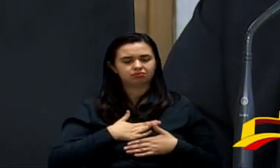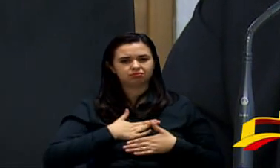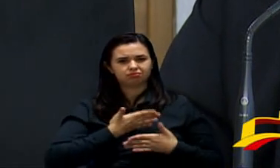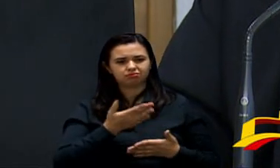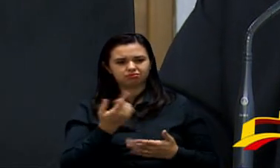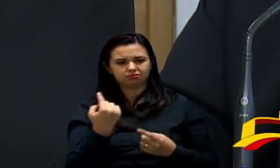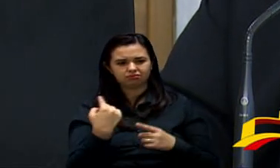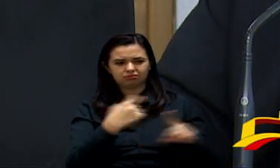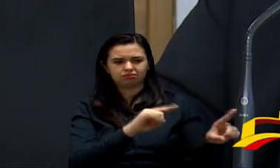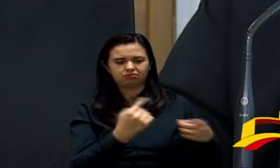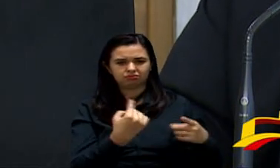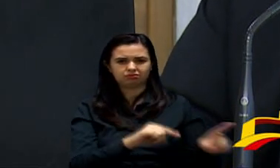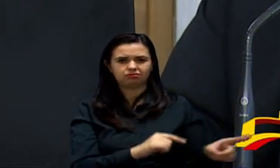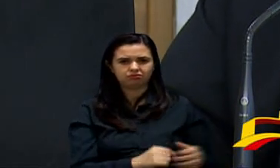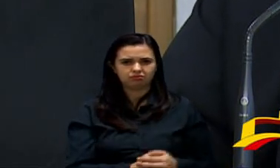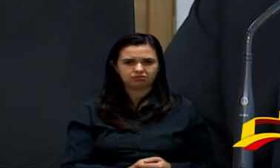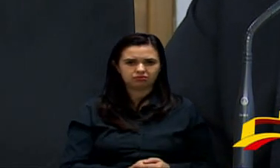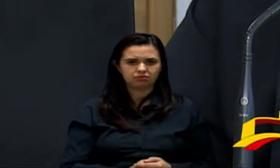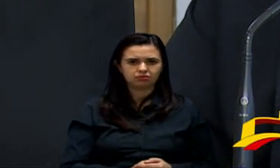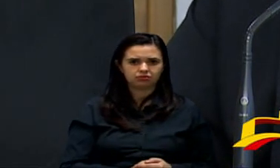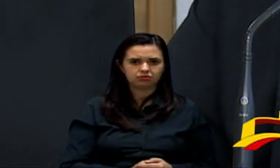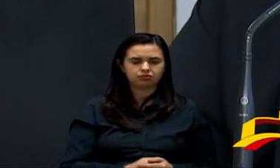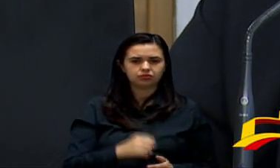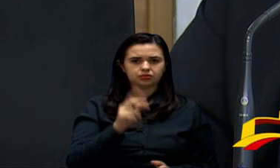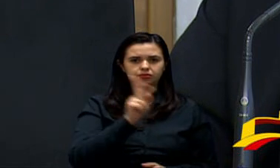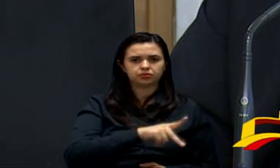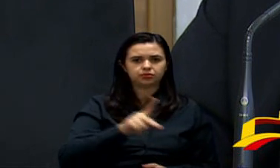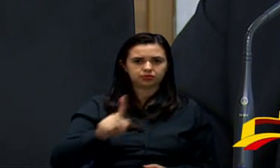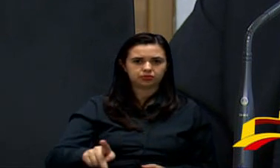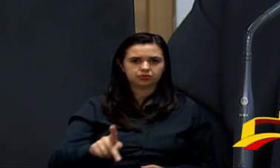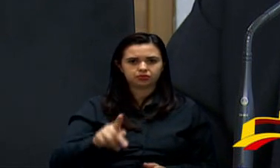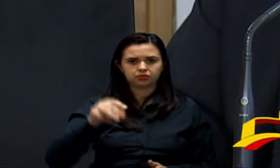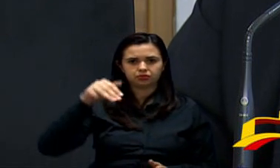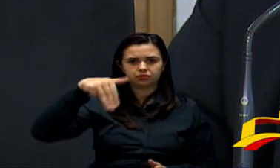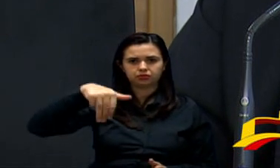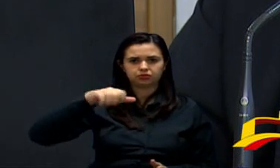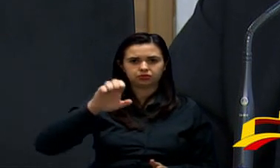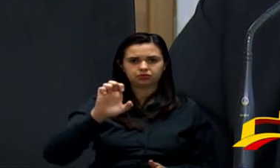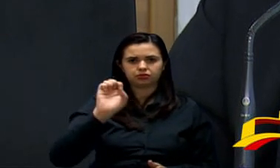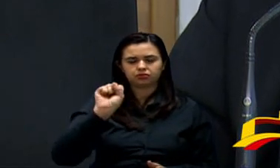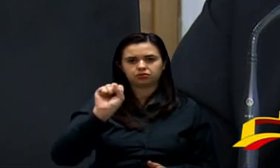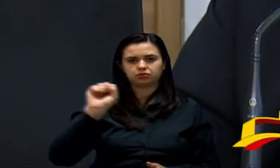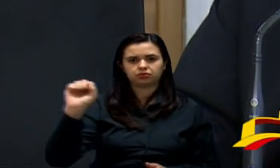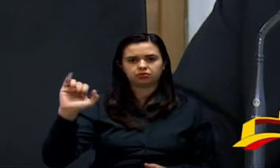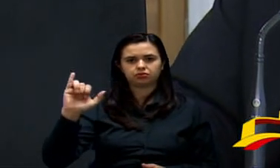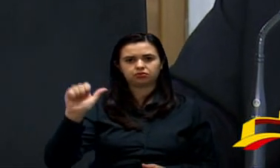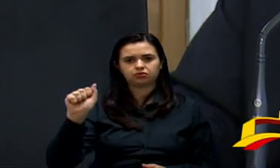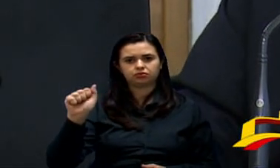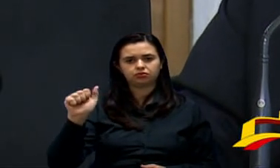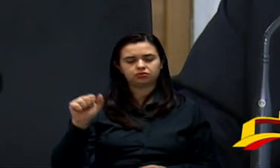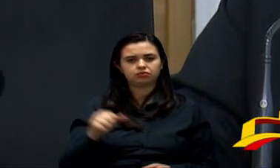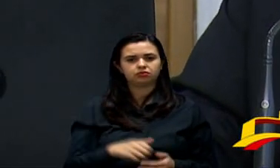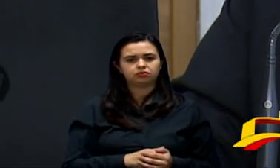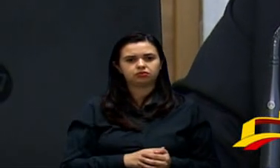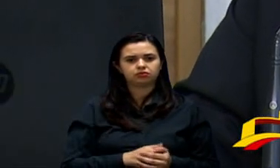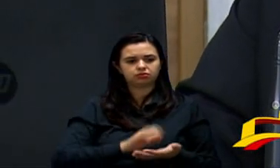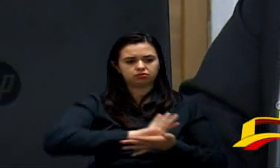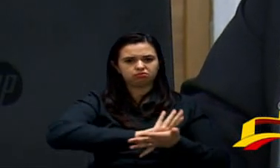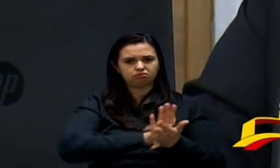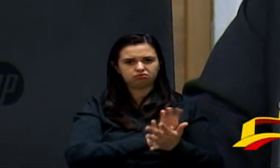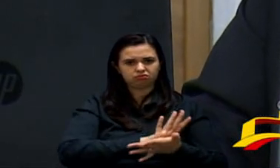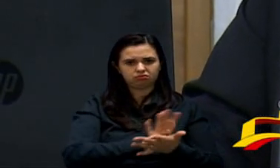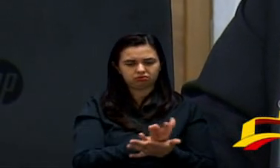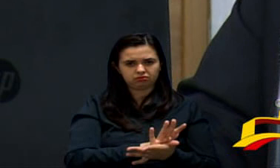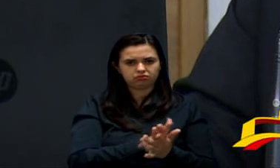abusiva, intolerante, do professor Messias Basque, responsável por humilhar o aluno Victor